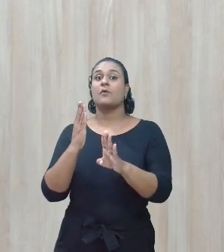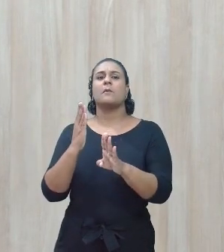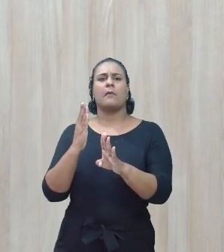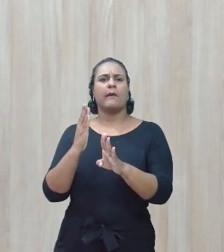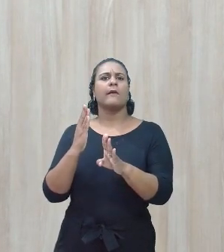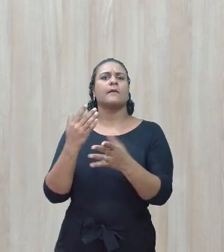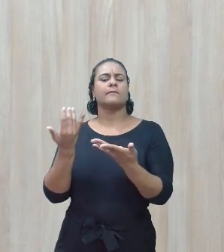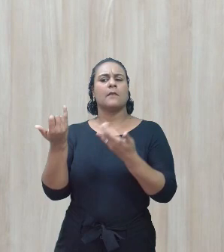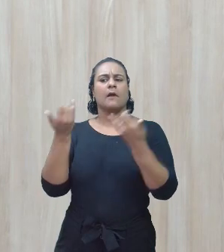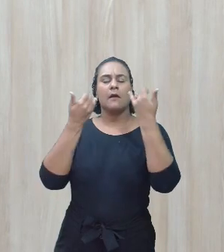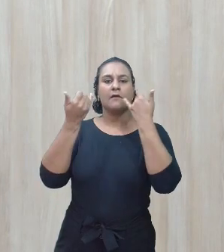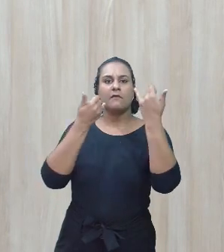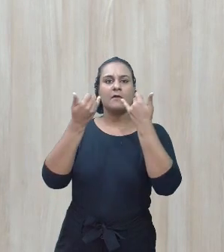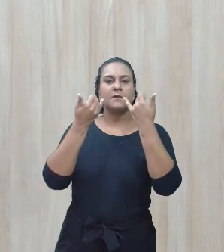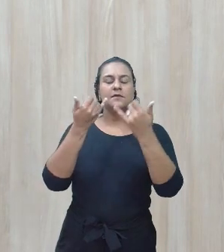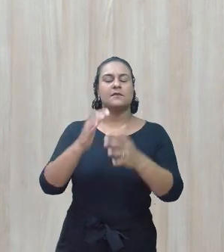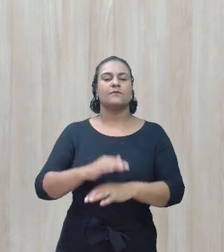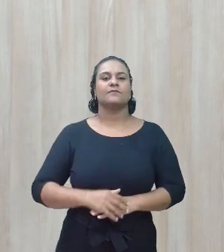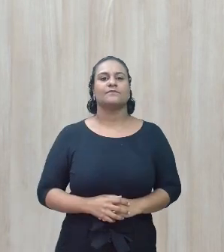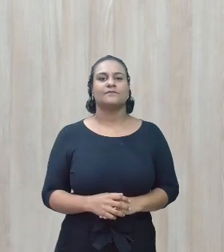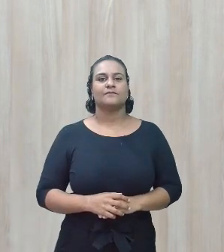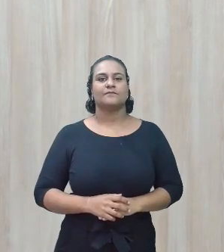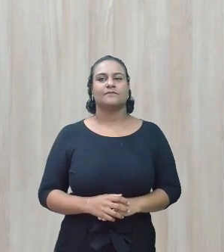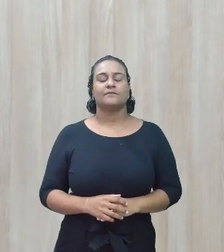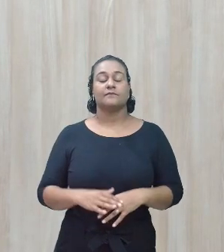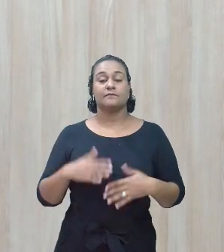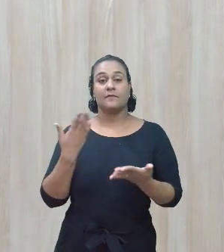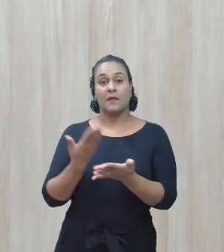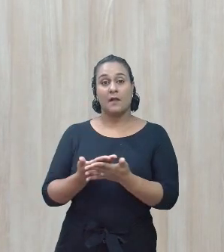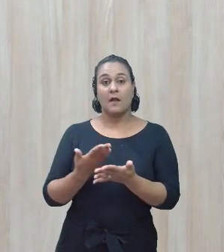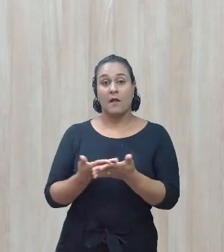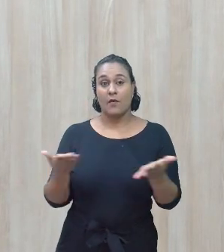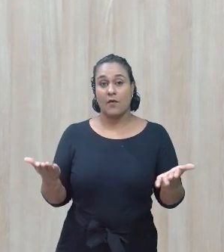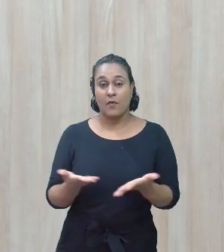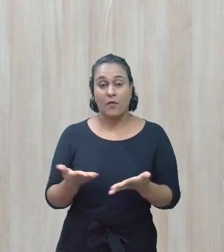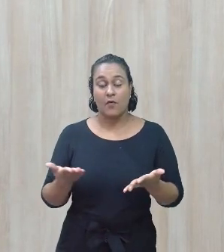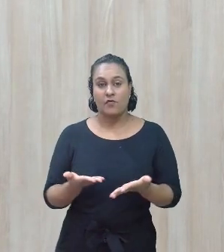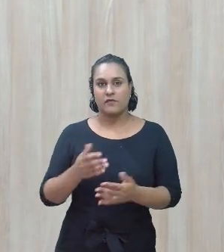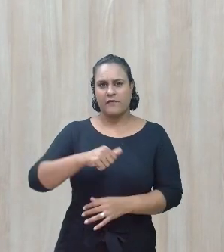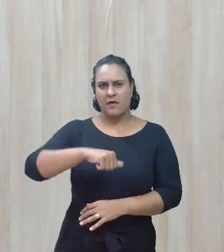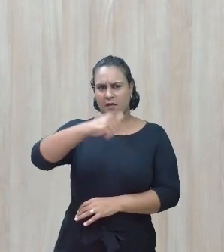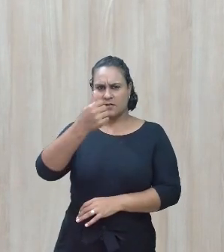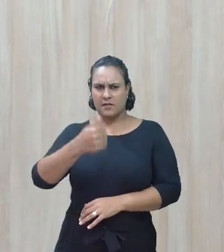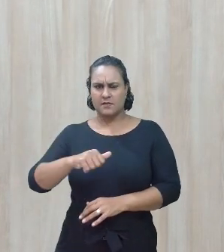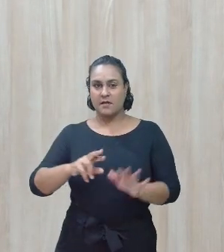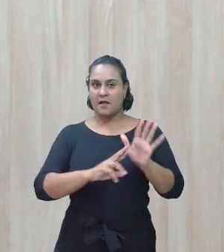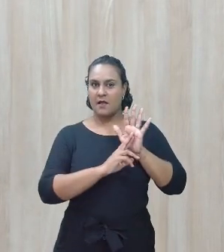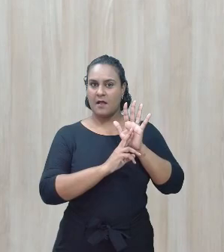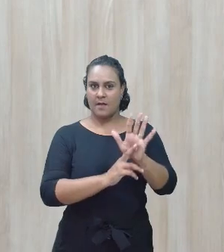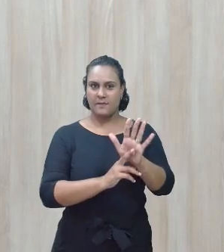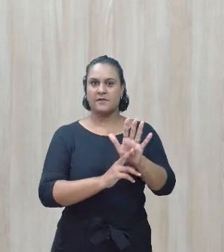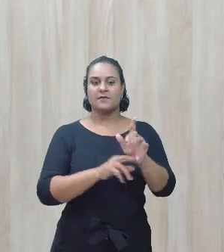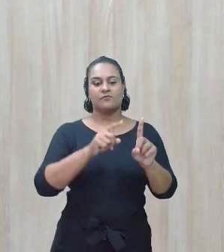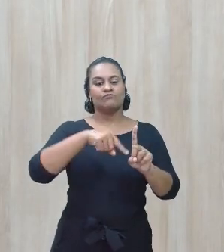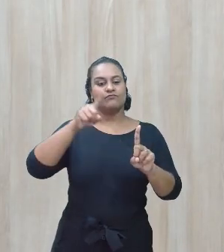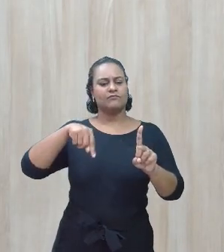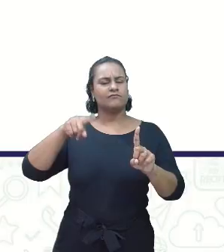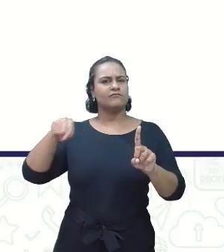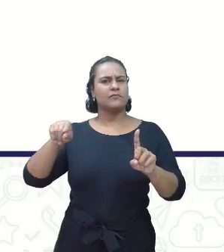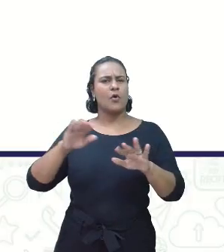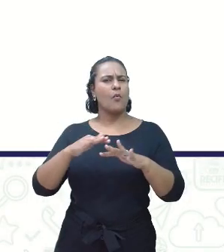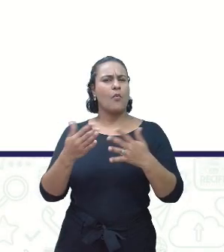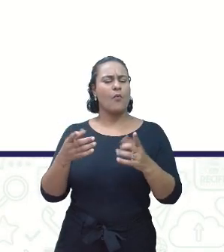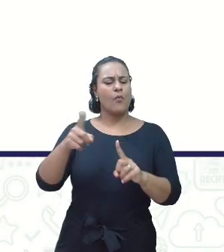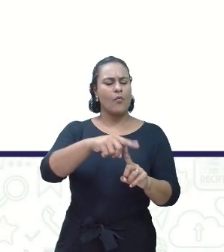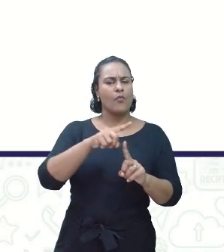o que aquele dado significa. Na aula de hoje, a gente vai analisar a representação gráfica. Quais são os tipos